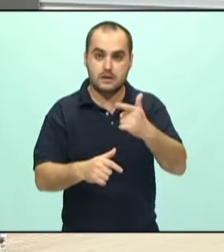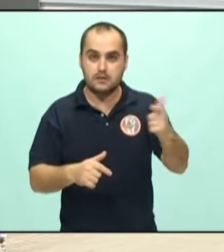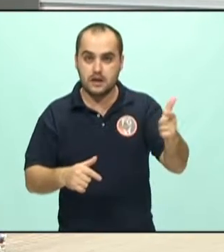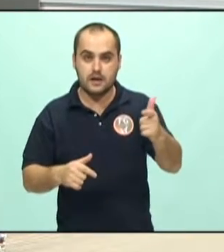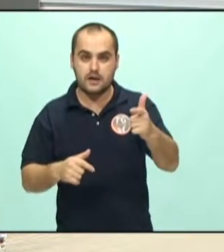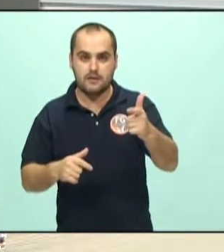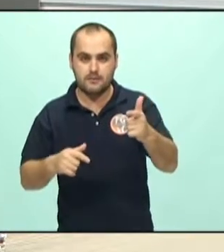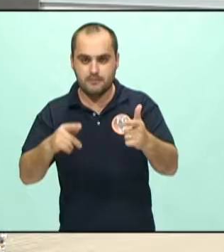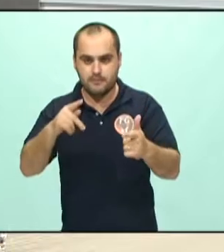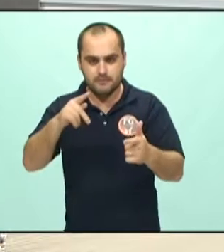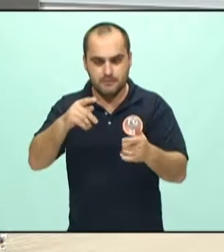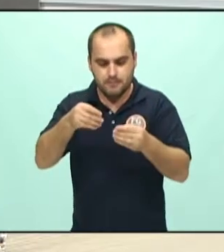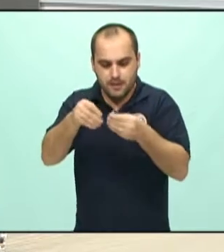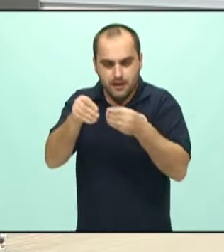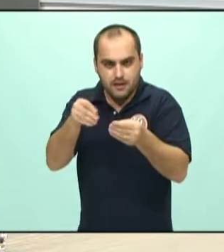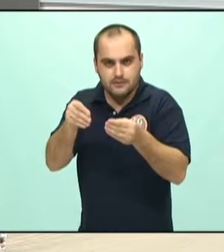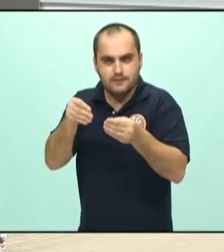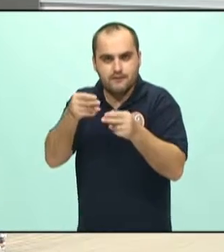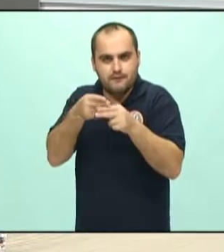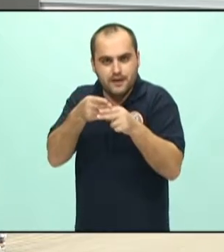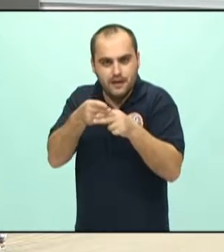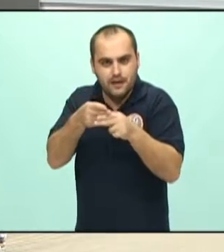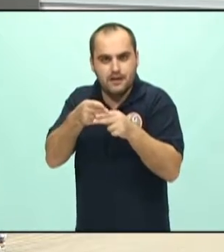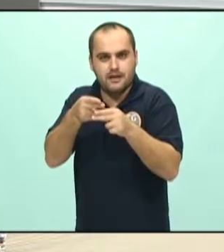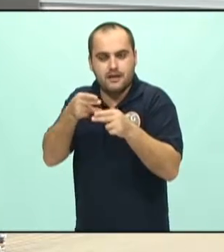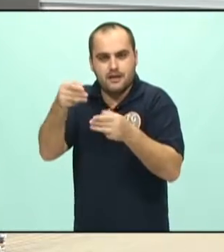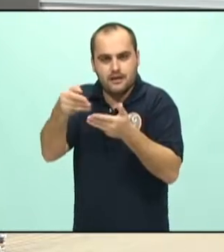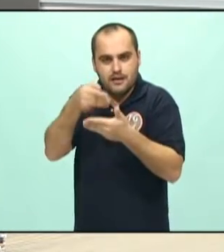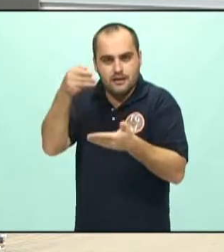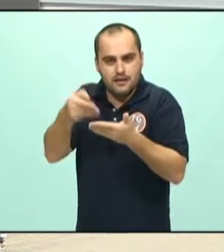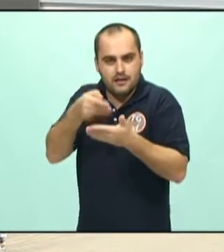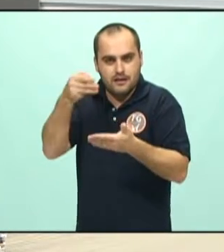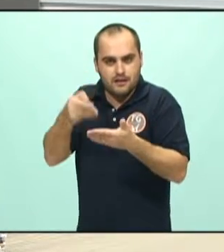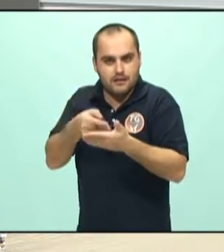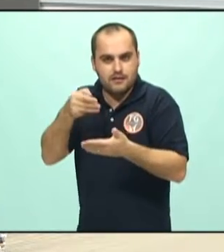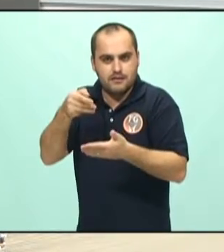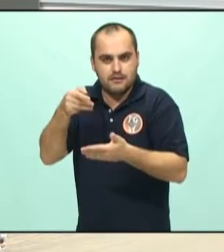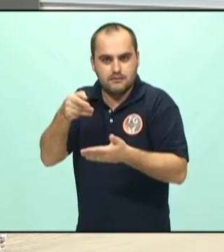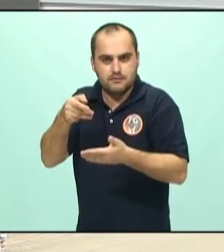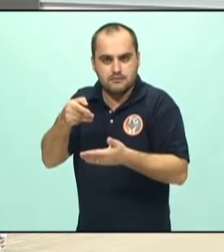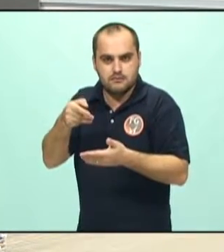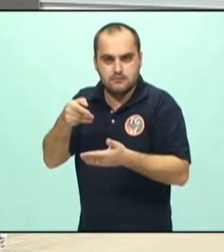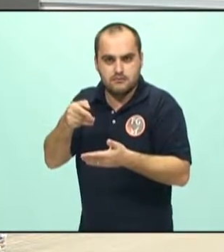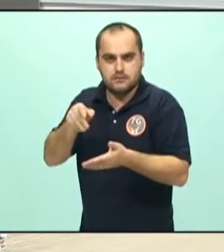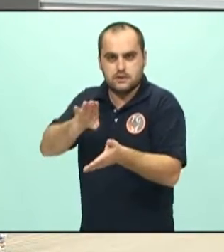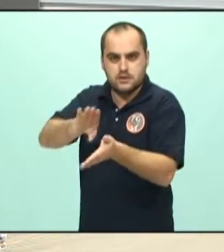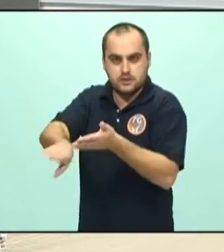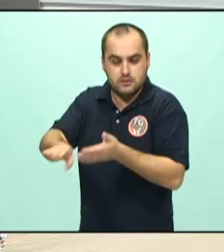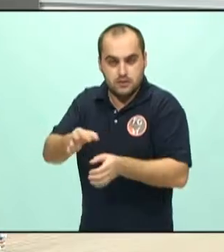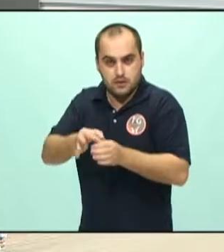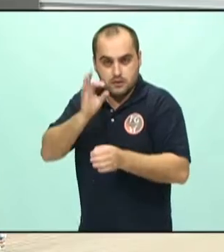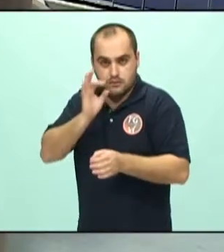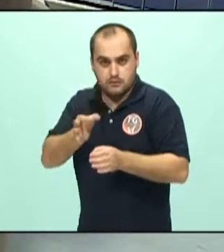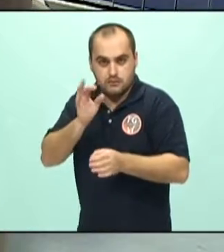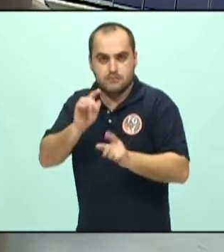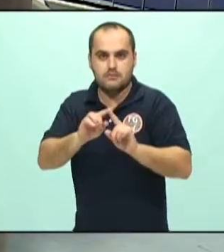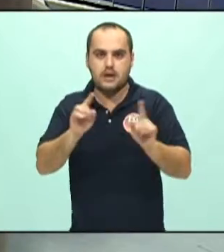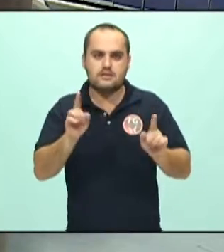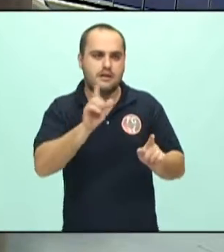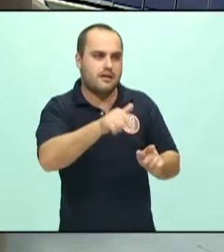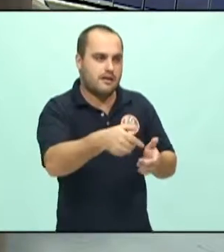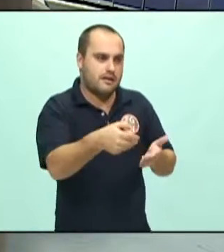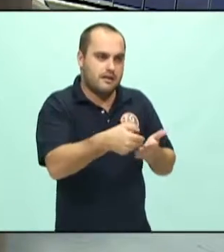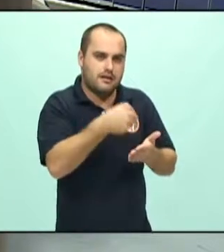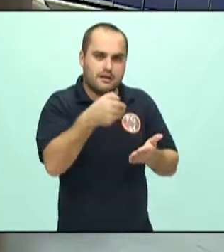tem o gaúcho plástico não tem a faca que também foi uma novidade esse ano né de não só tirar o carro do major gama dele é e